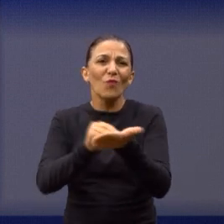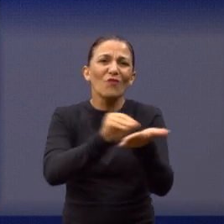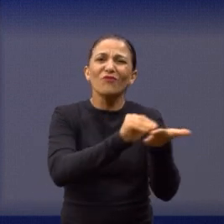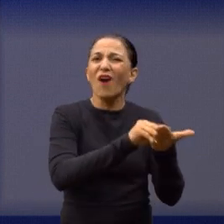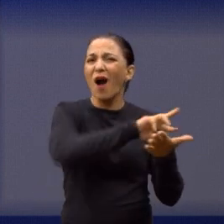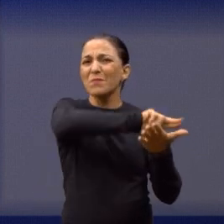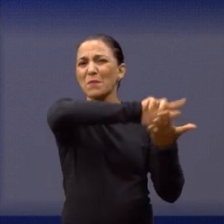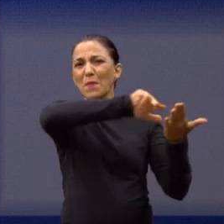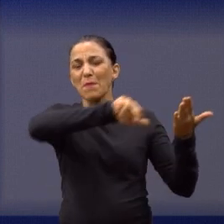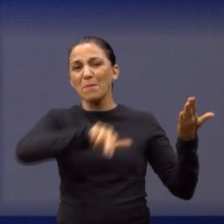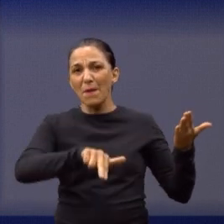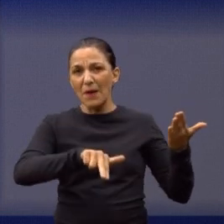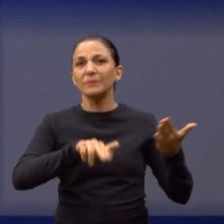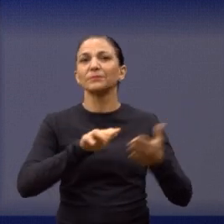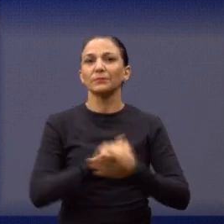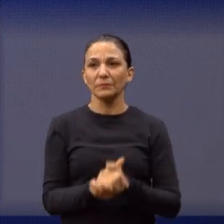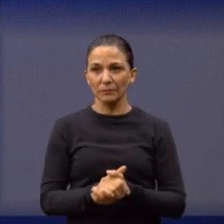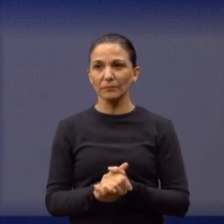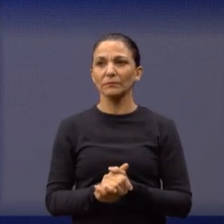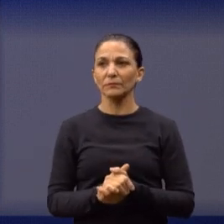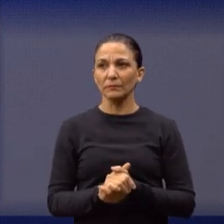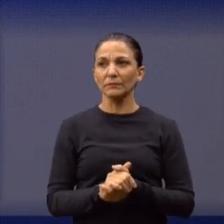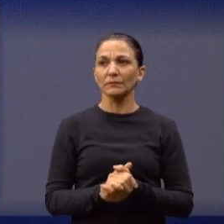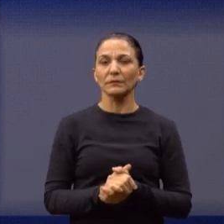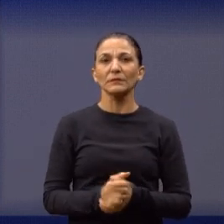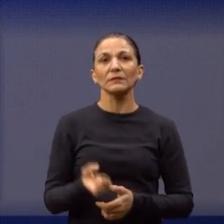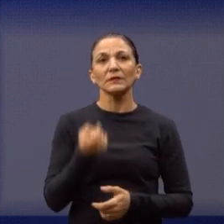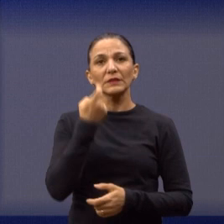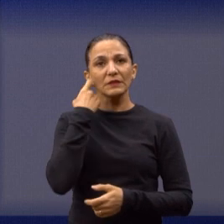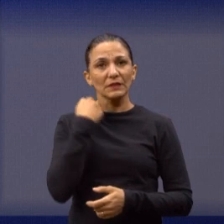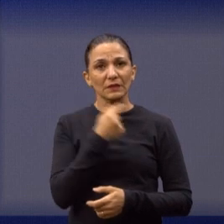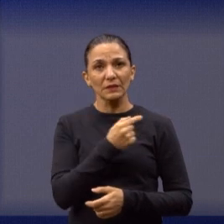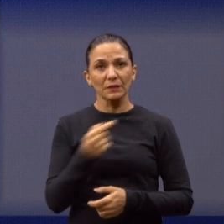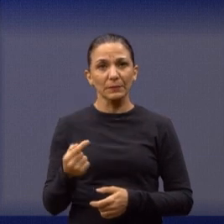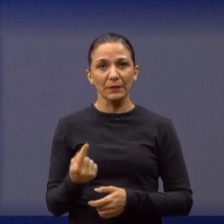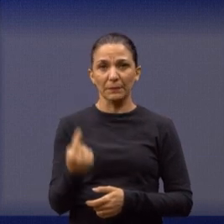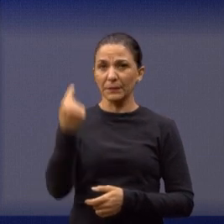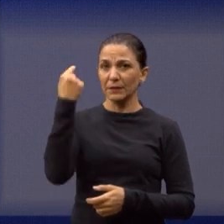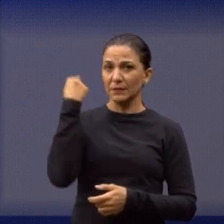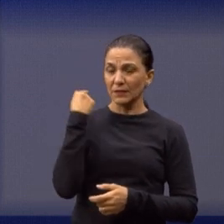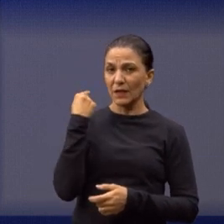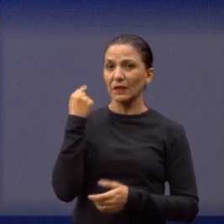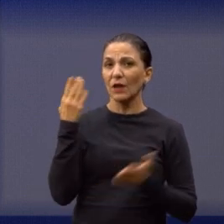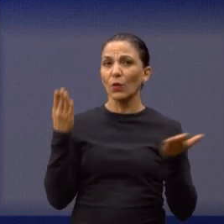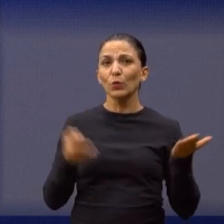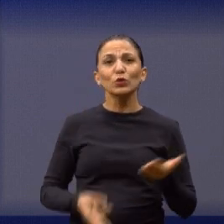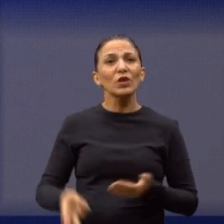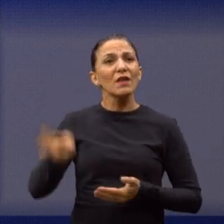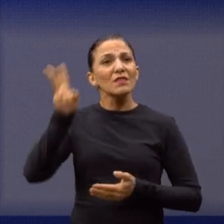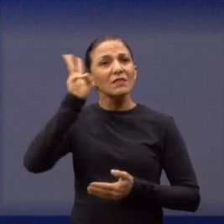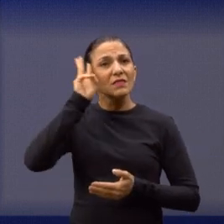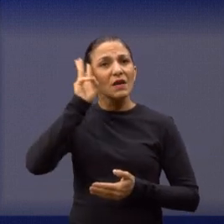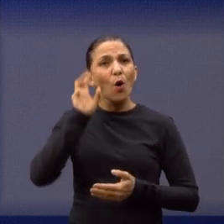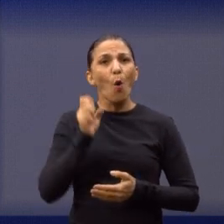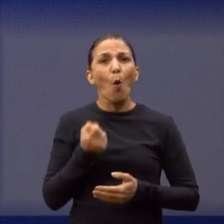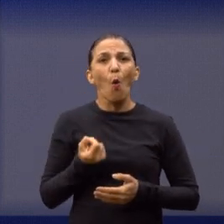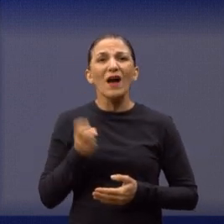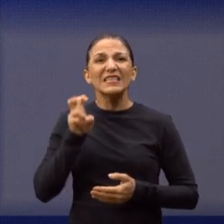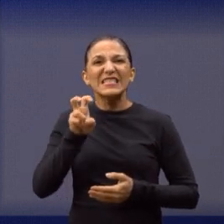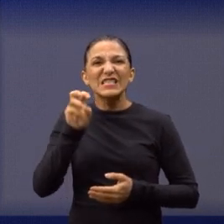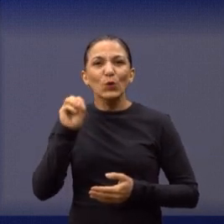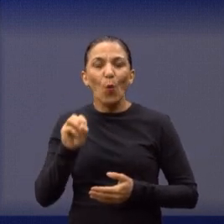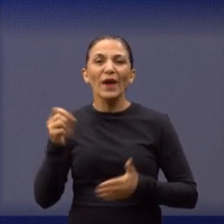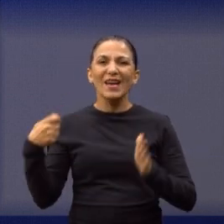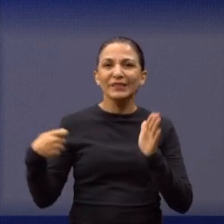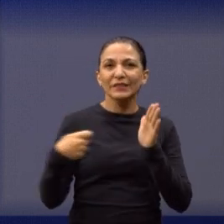gente passar, a gente lançou na sexta-feira da semana passada, nós estamos na terça, a gente já chegou a quase 50 denúncias